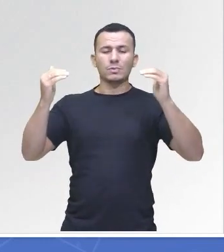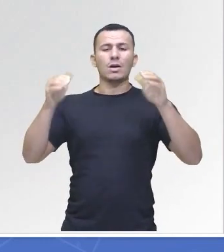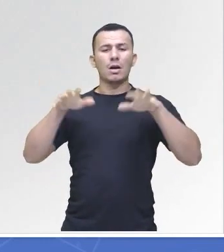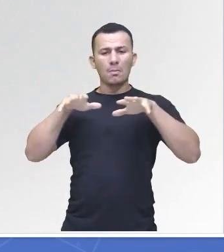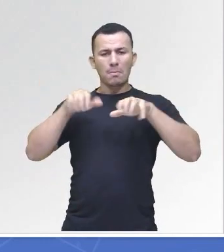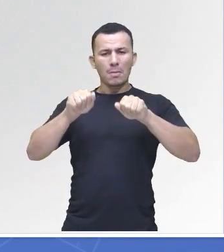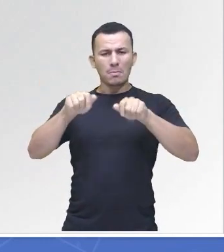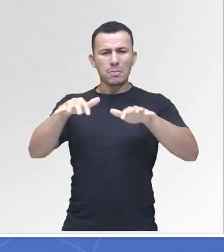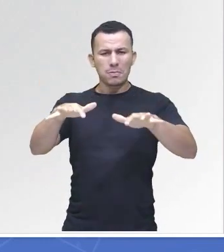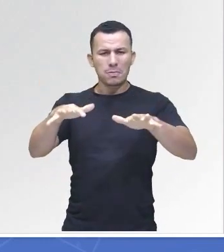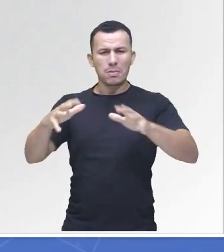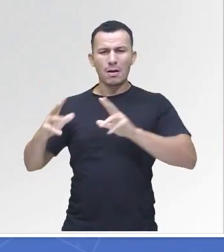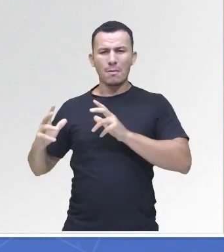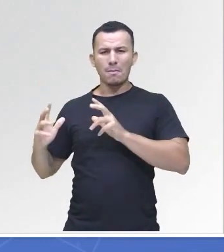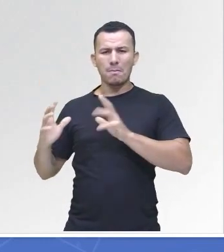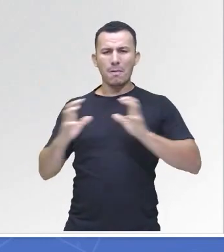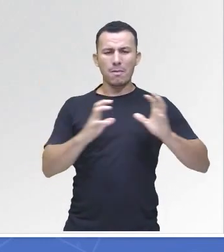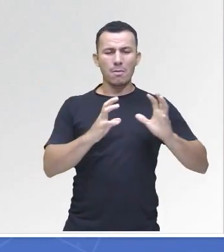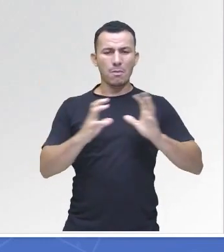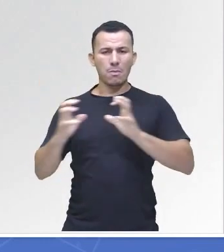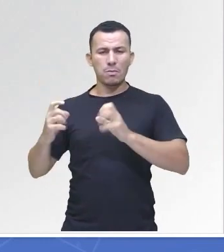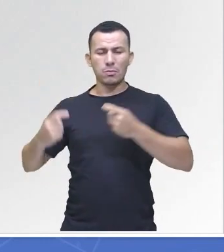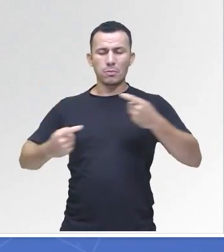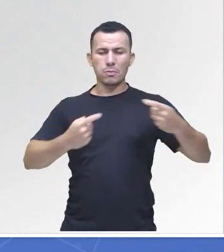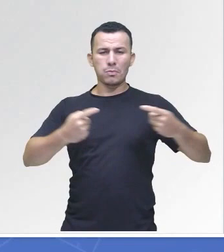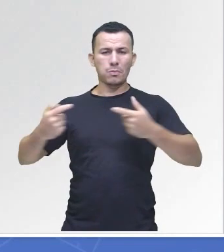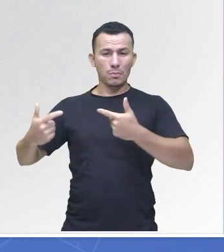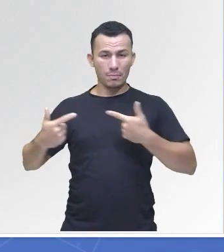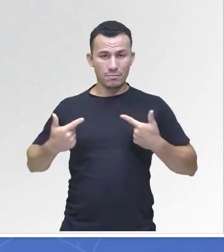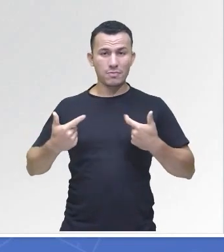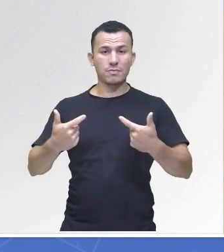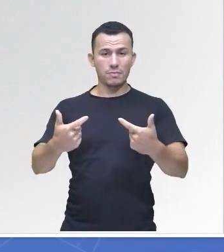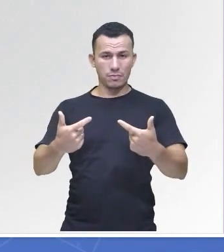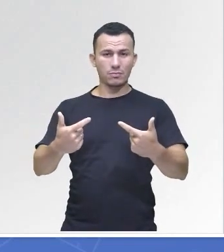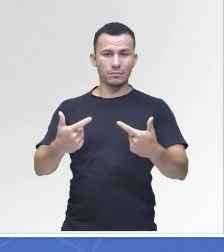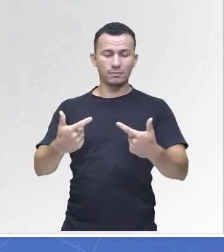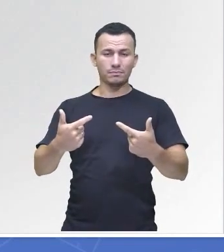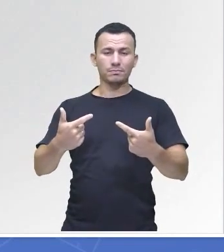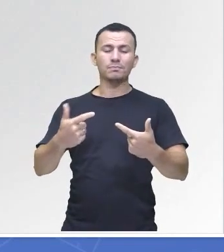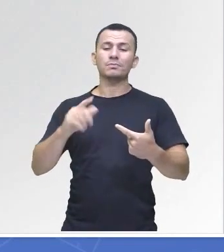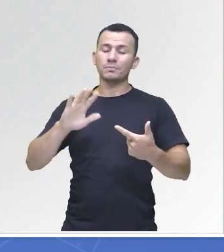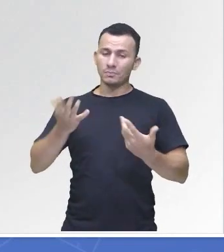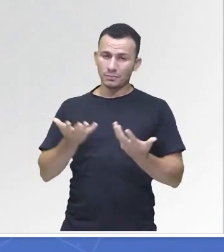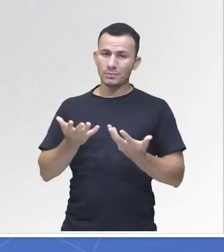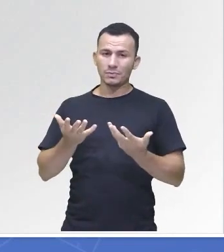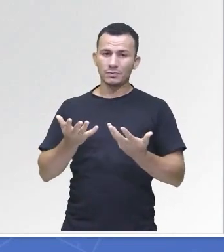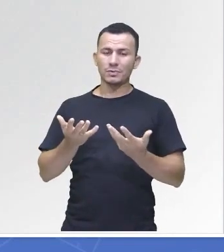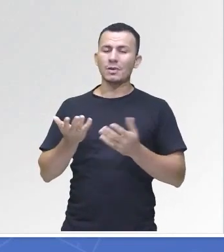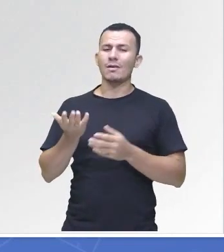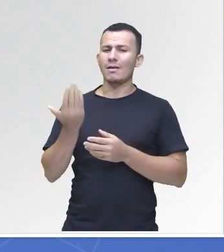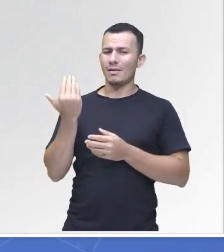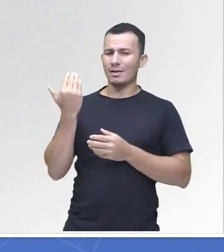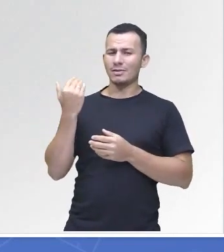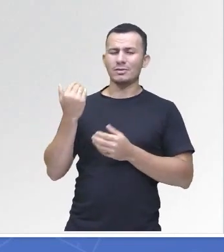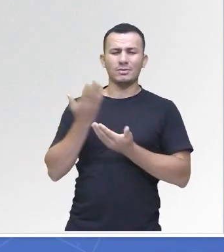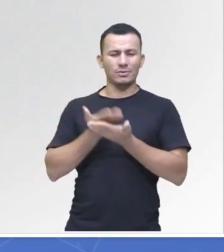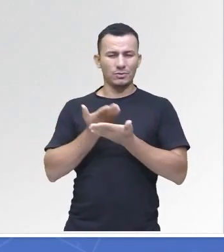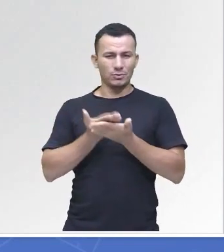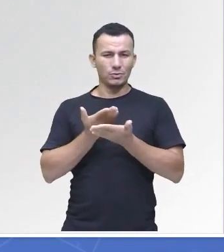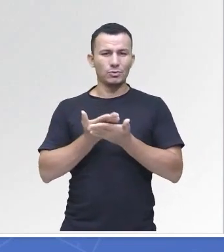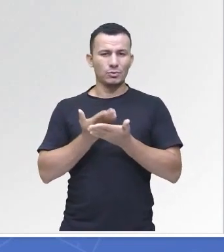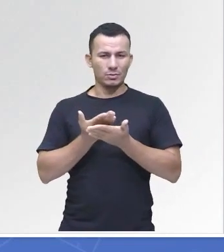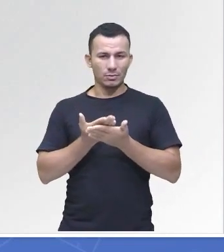colonial marcada por um nacionalismo agressivo, e aí já remete à nossa questão anterior, que a gente estava vendo